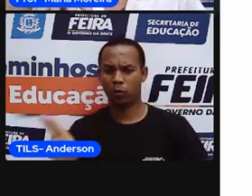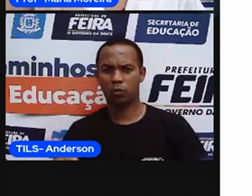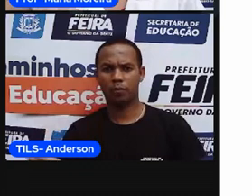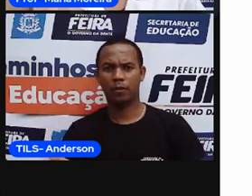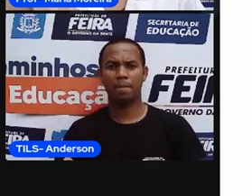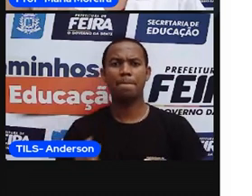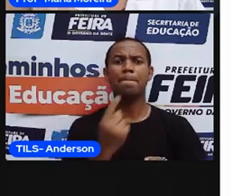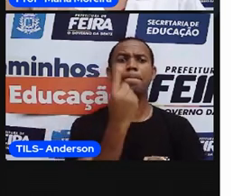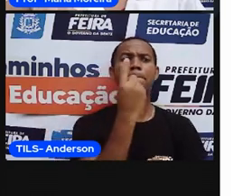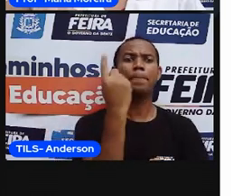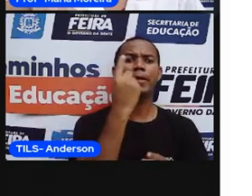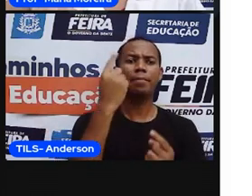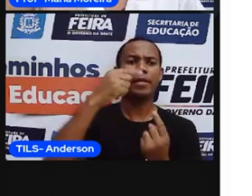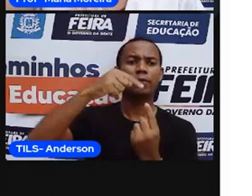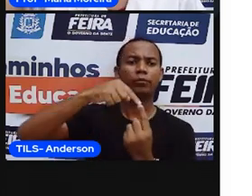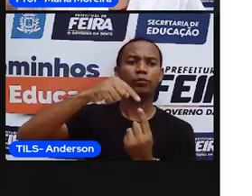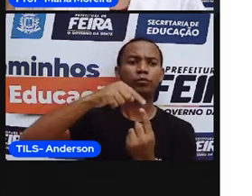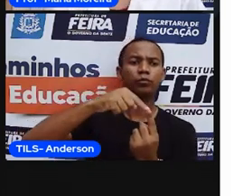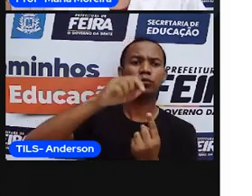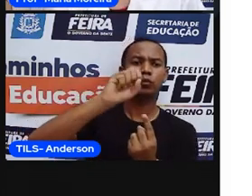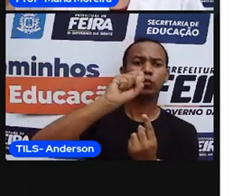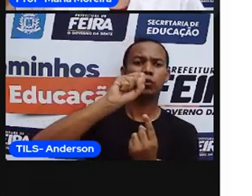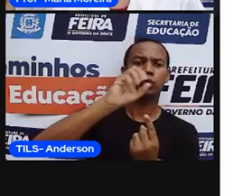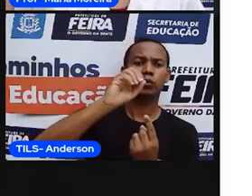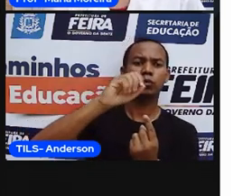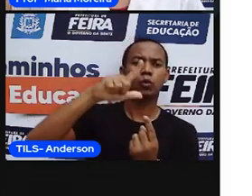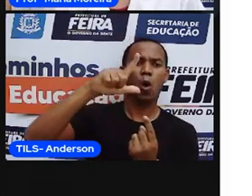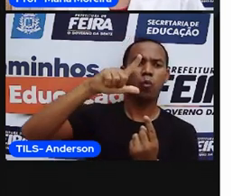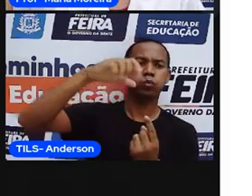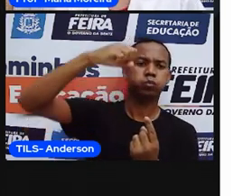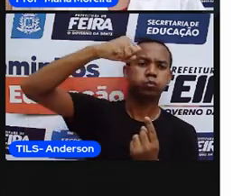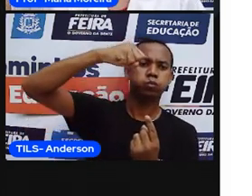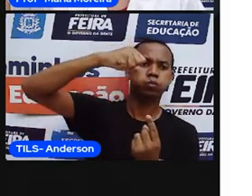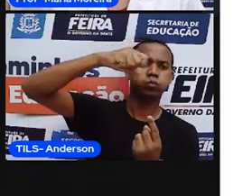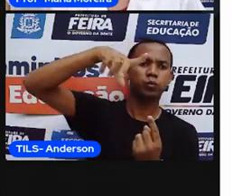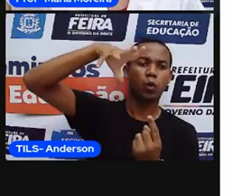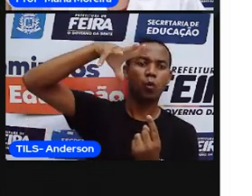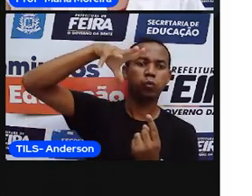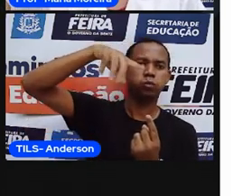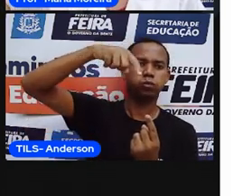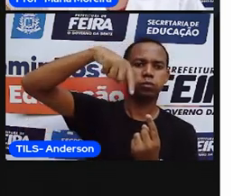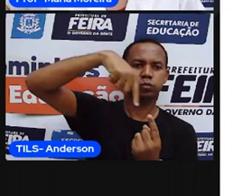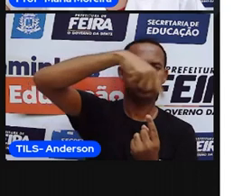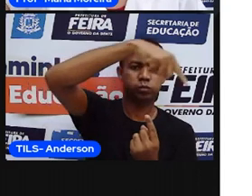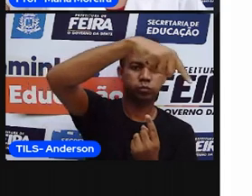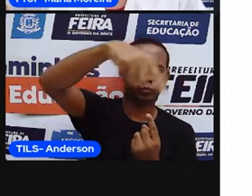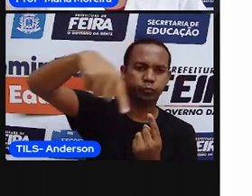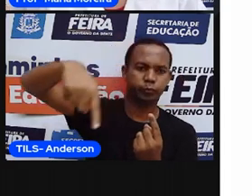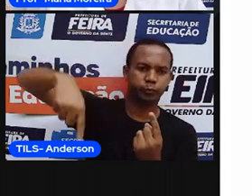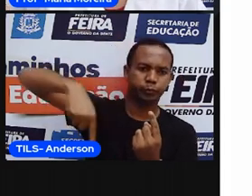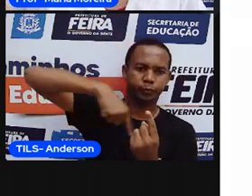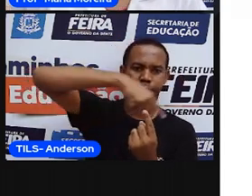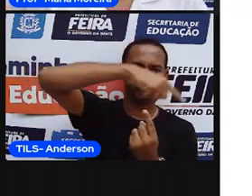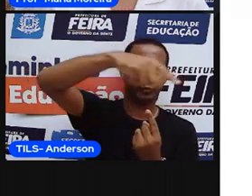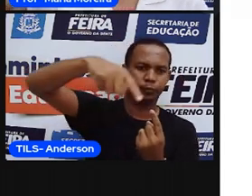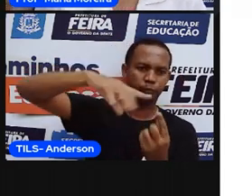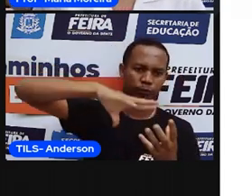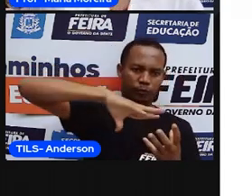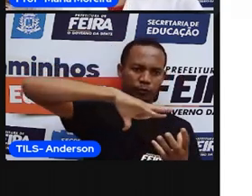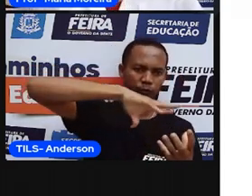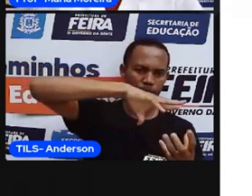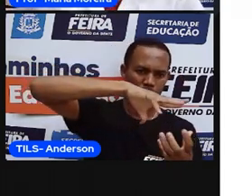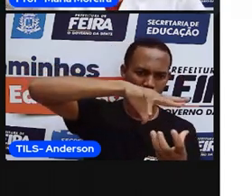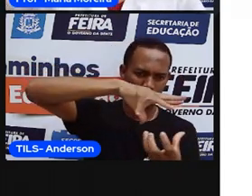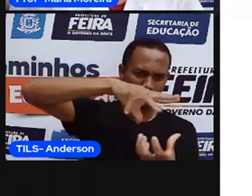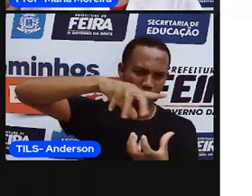ele é o centro do nosso sistema solar. E que os outros planetas, eles giram em torno do Sol. E que a Terra, para dar a